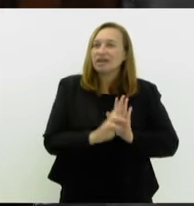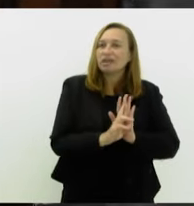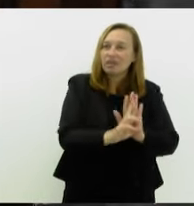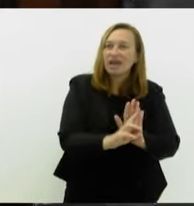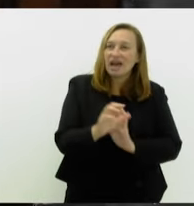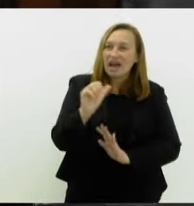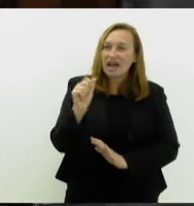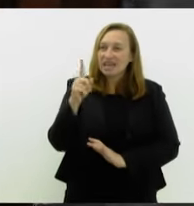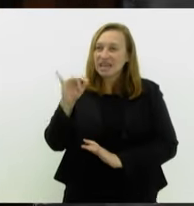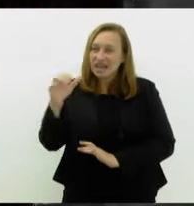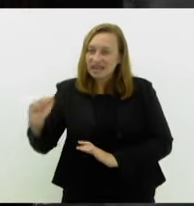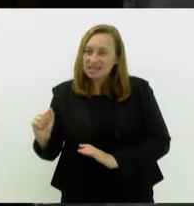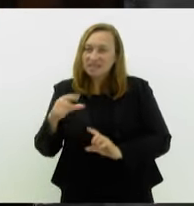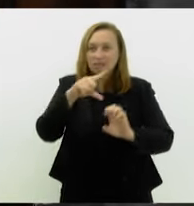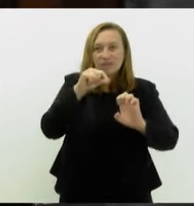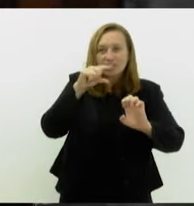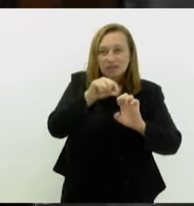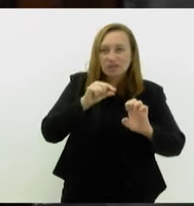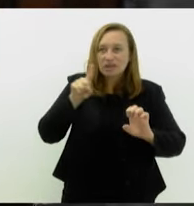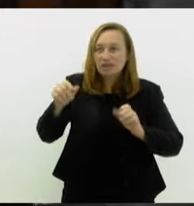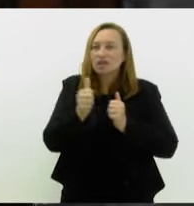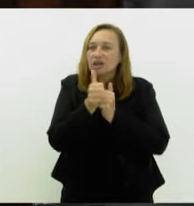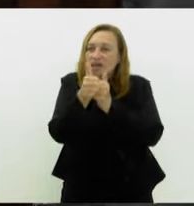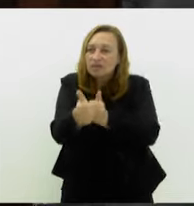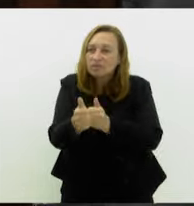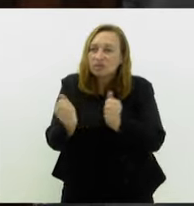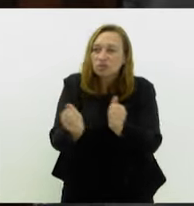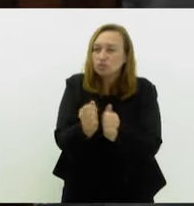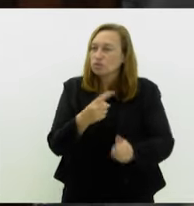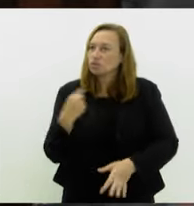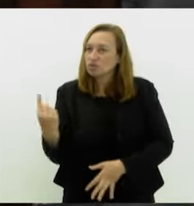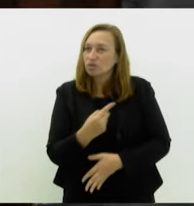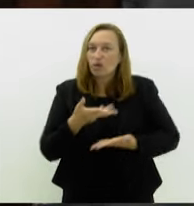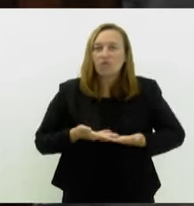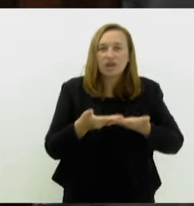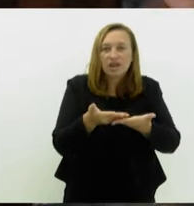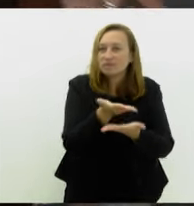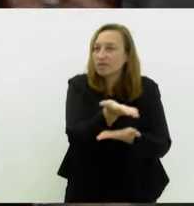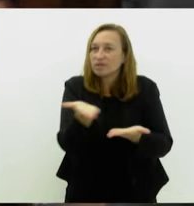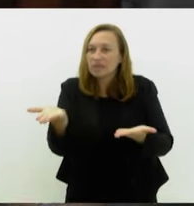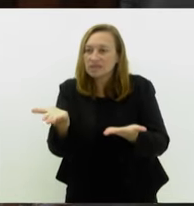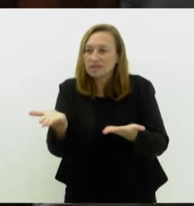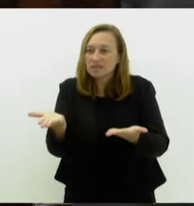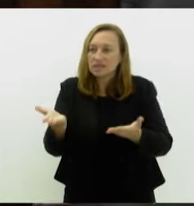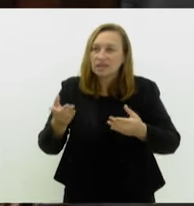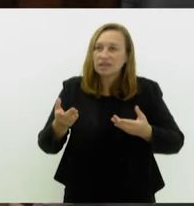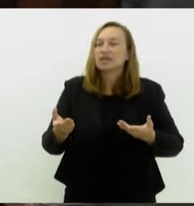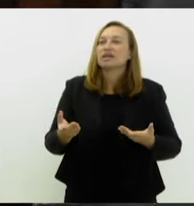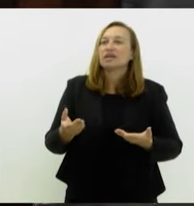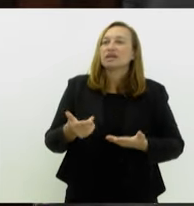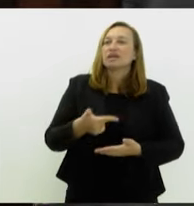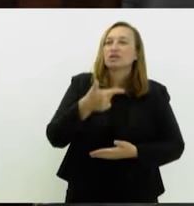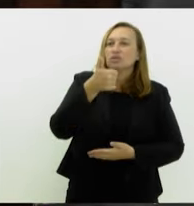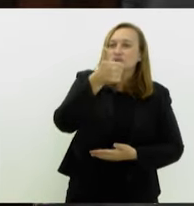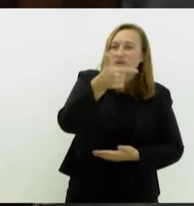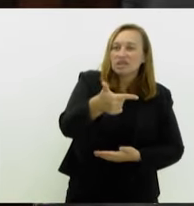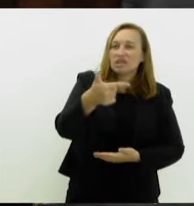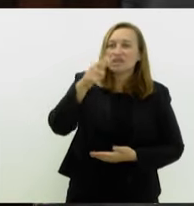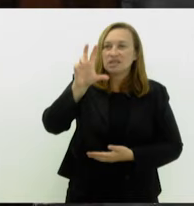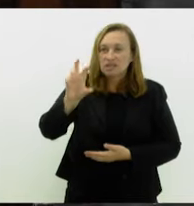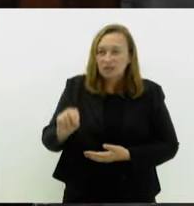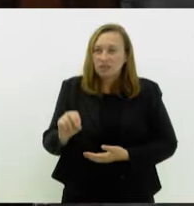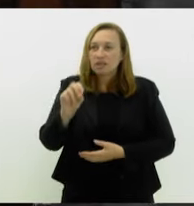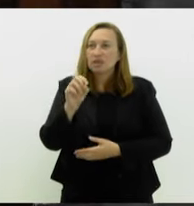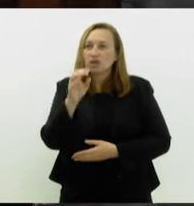aliança empreendedora elas caminham conosco elas oferecem para vocês terem uma ideia mais de 250 cursos